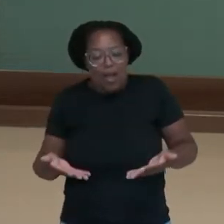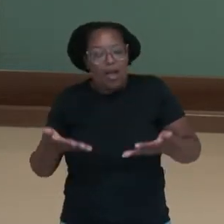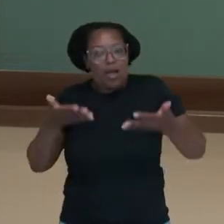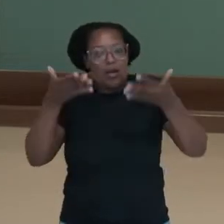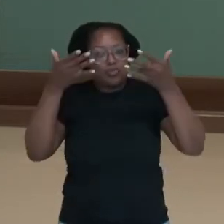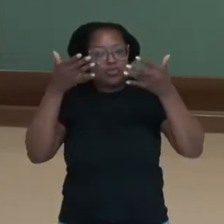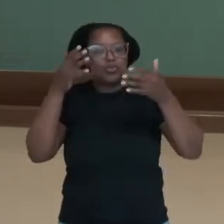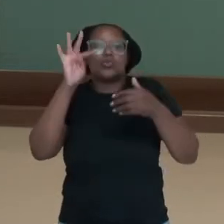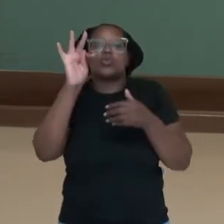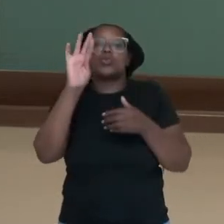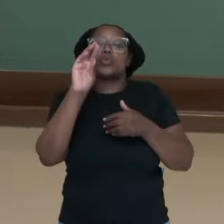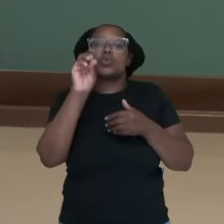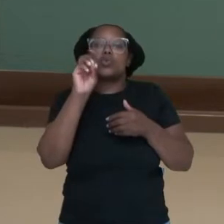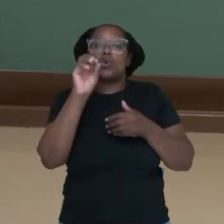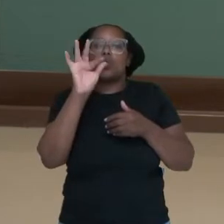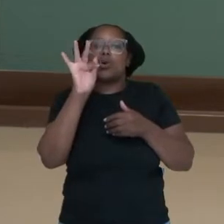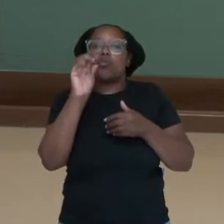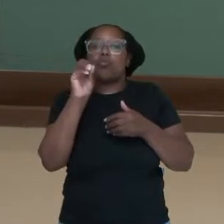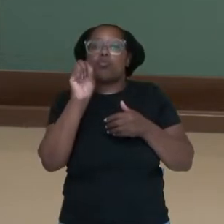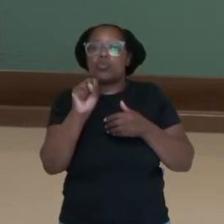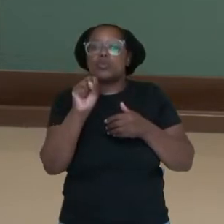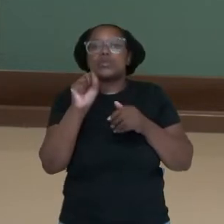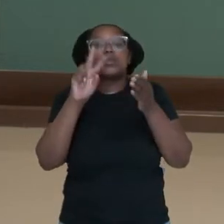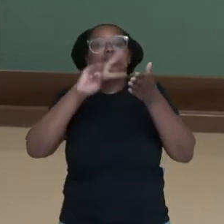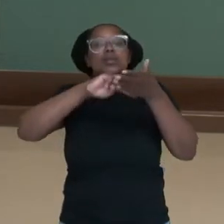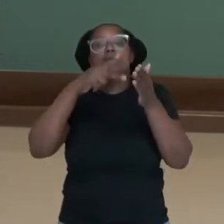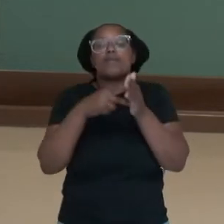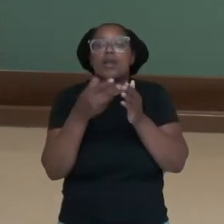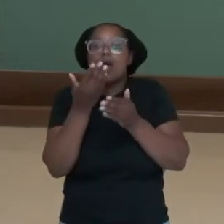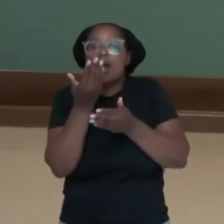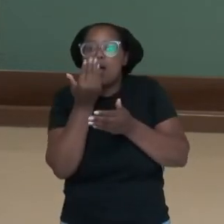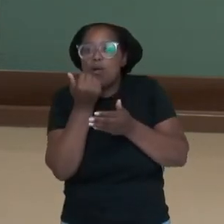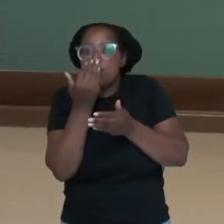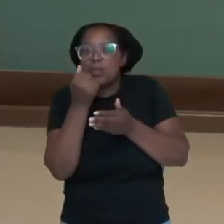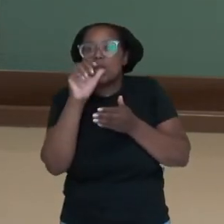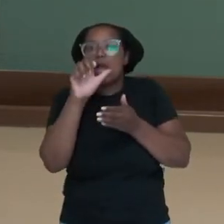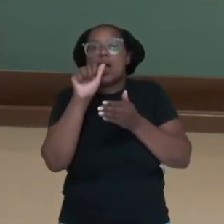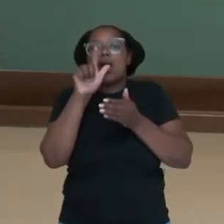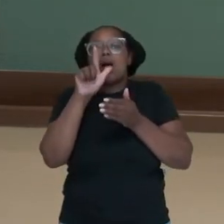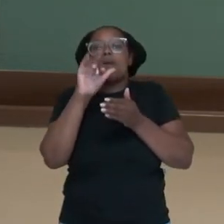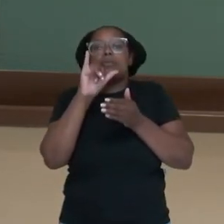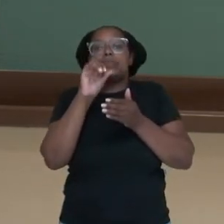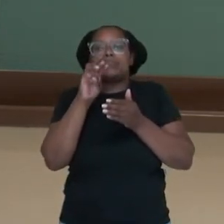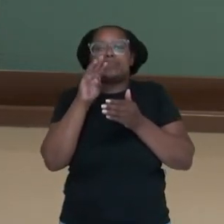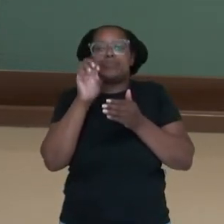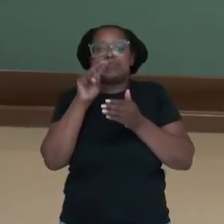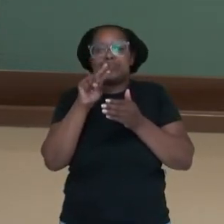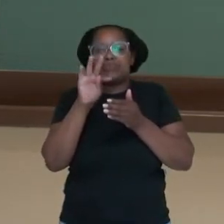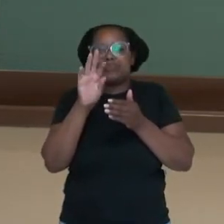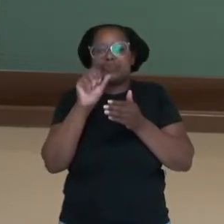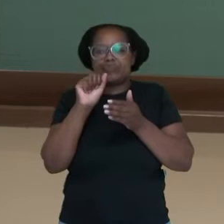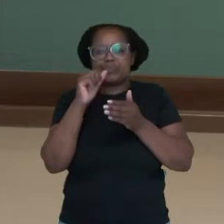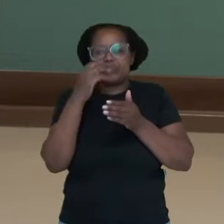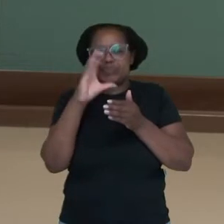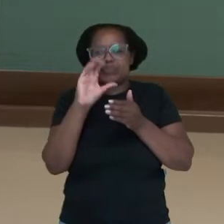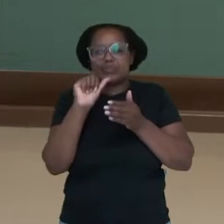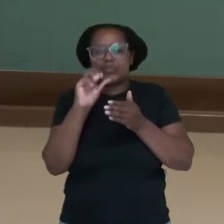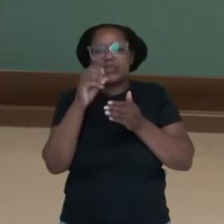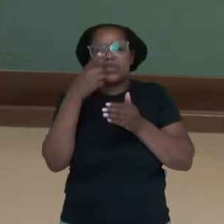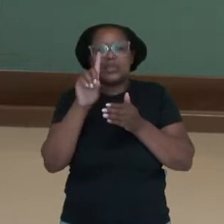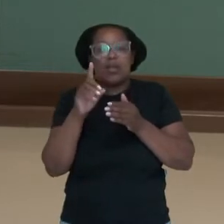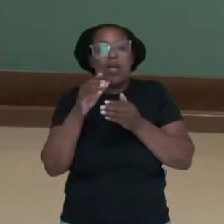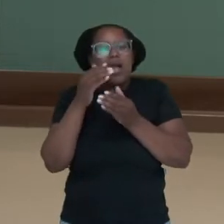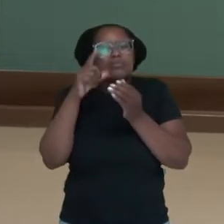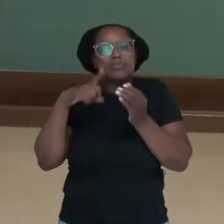mesmo, trofos, alimentação, ou seja, ele produz o seu próprio alimento. Nessa sequência de